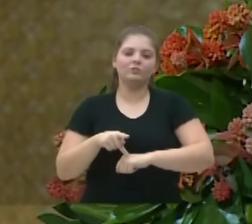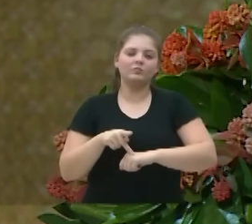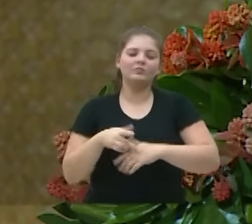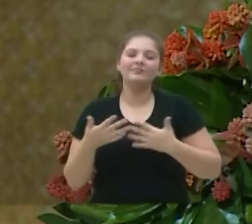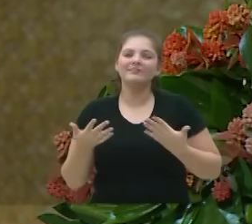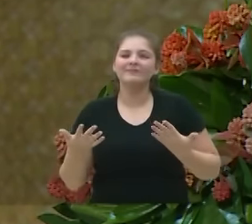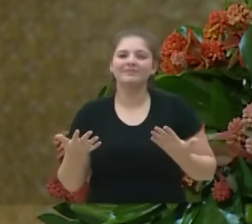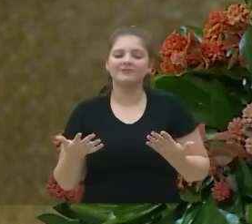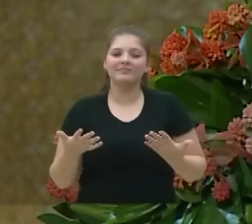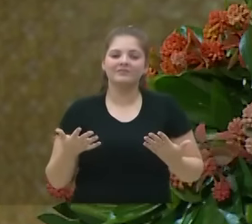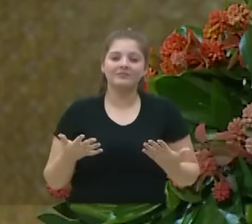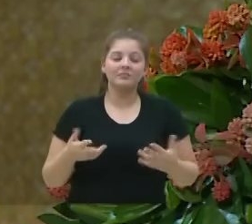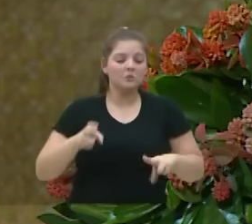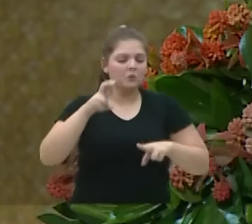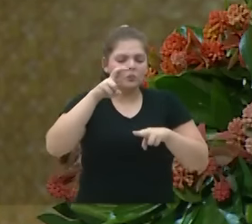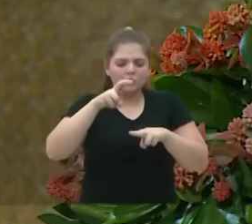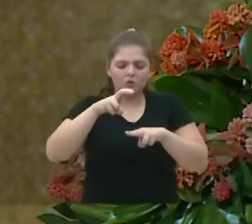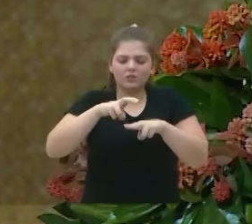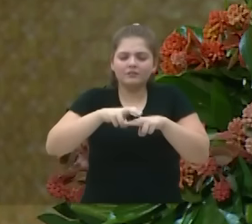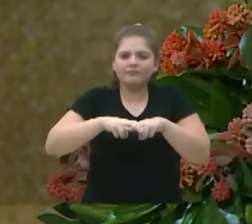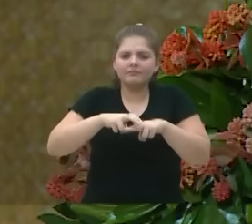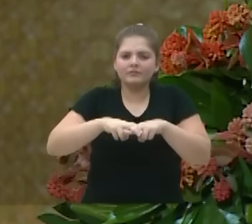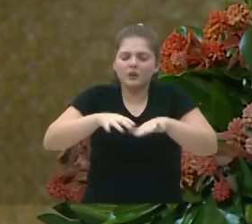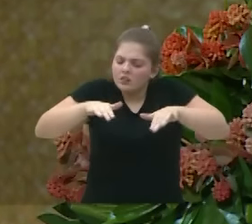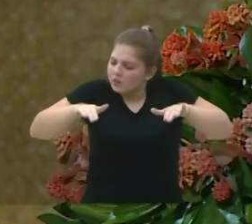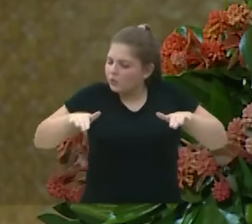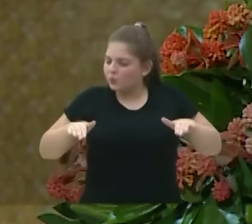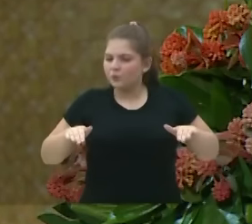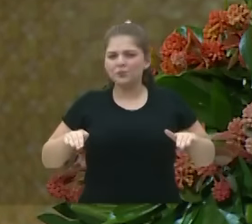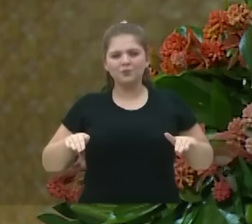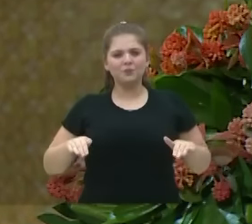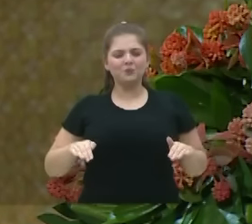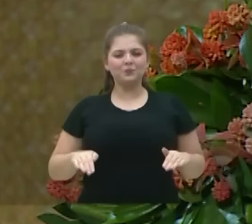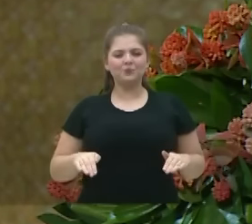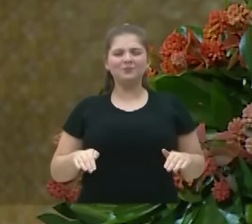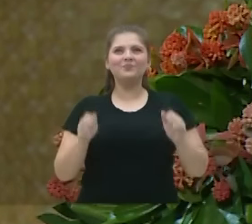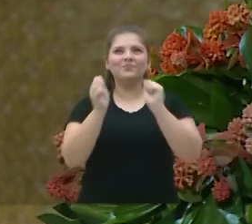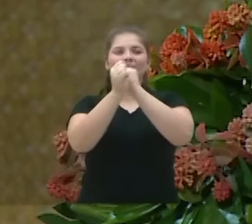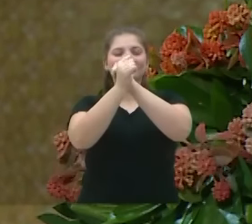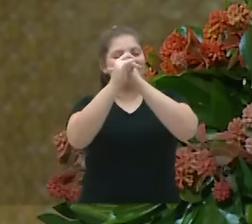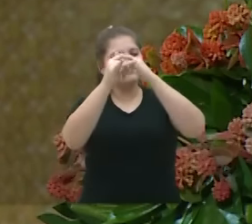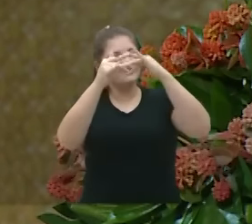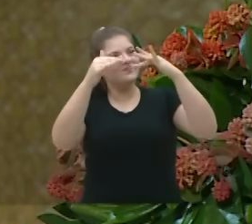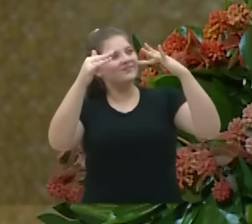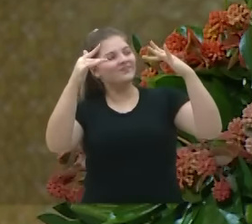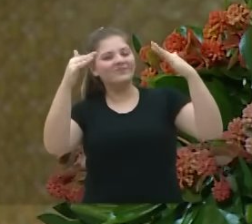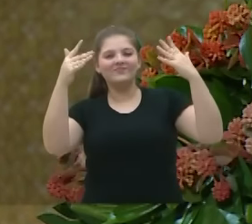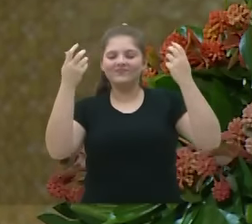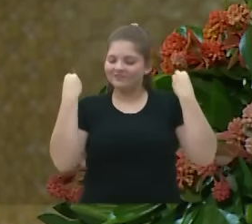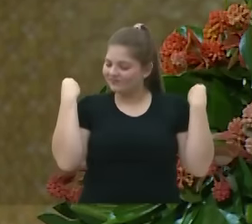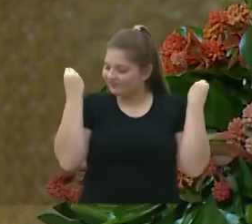nações, está sentado no seu trono glorioso.